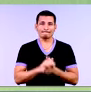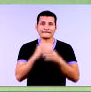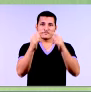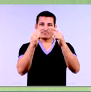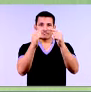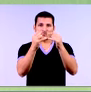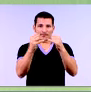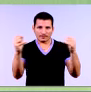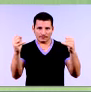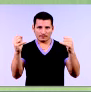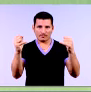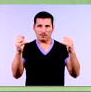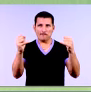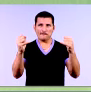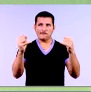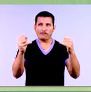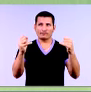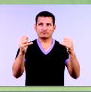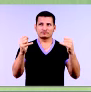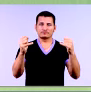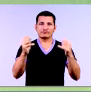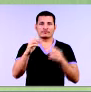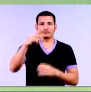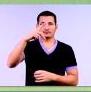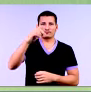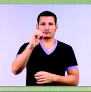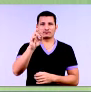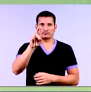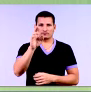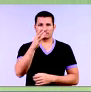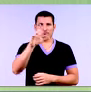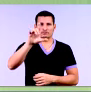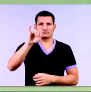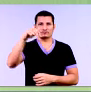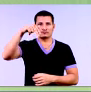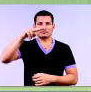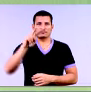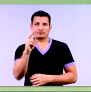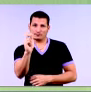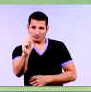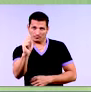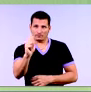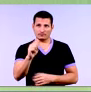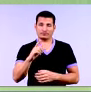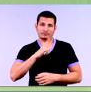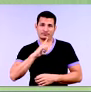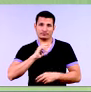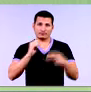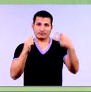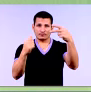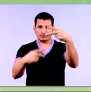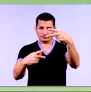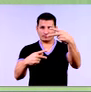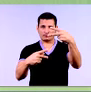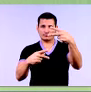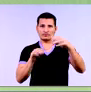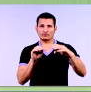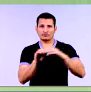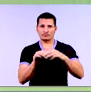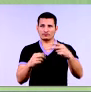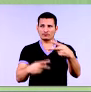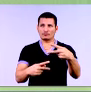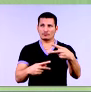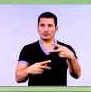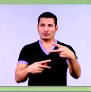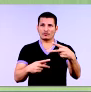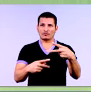por linha. Comentário por linha. Aqui eu tenho, dentro do escopo PHP, agora vamos